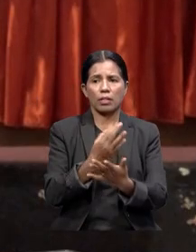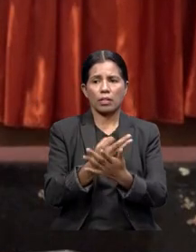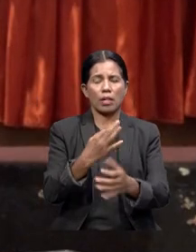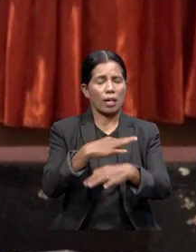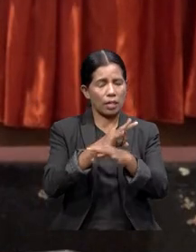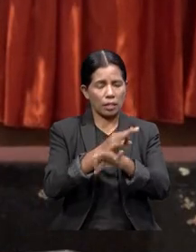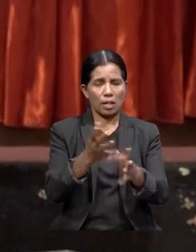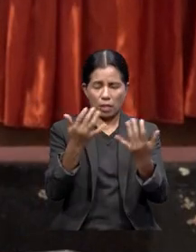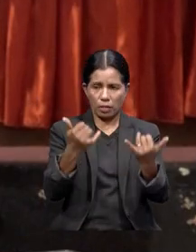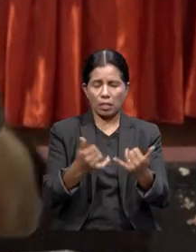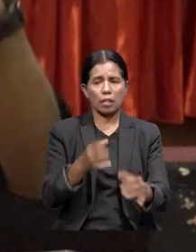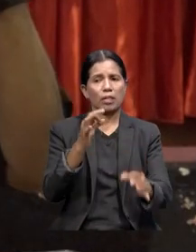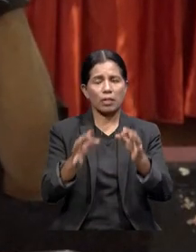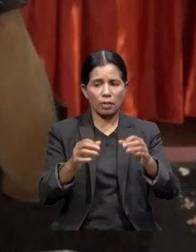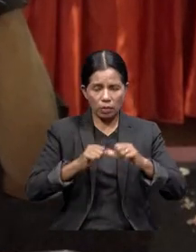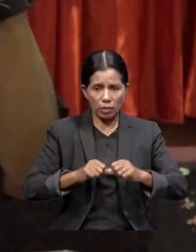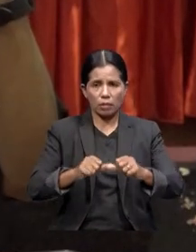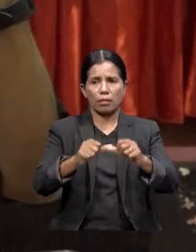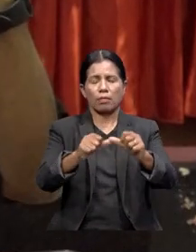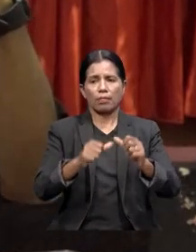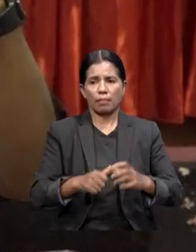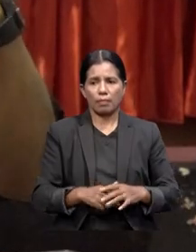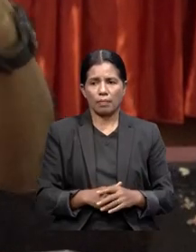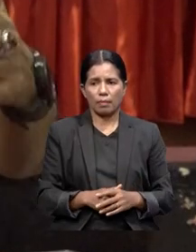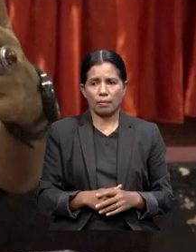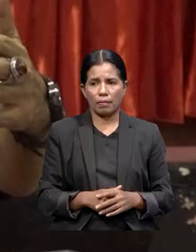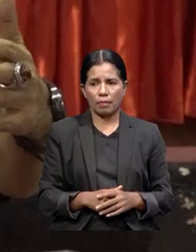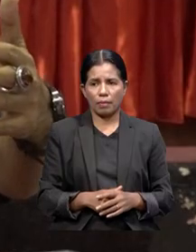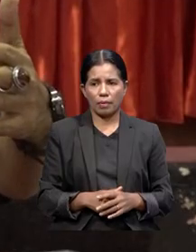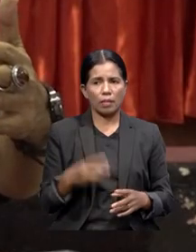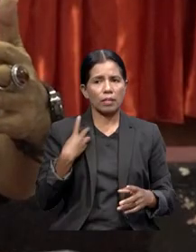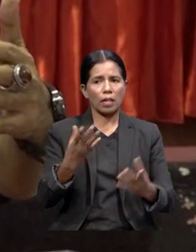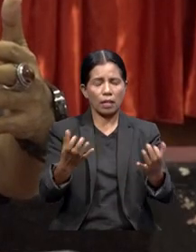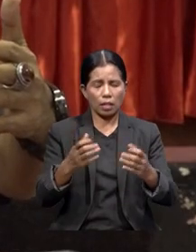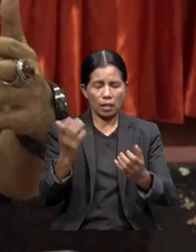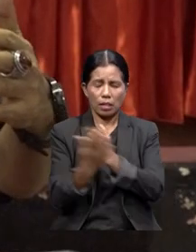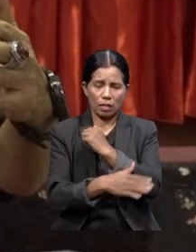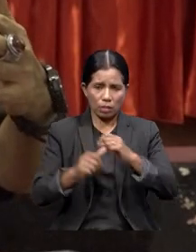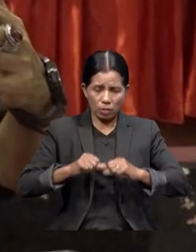agora duni se a cara duni se ita a cara duni rai de atba oi